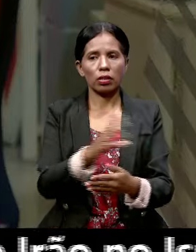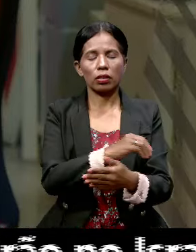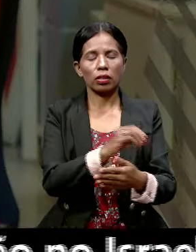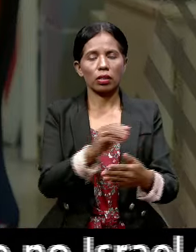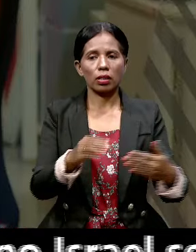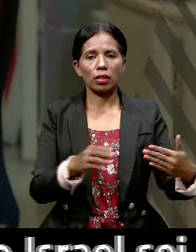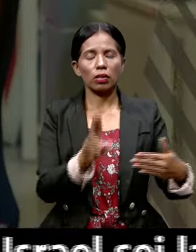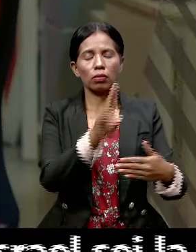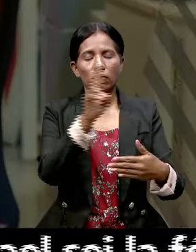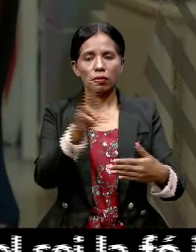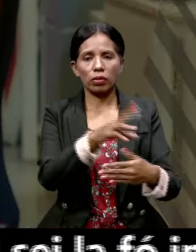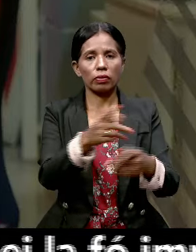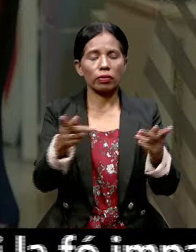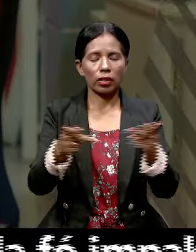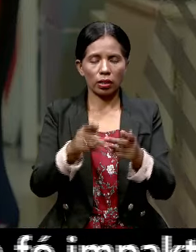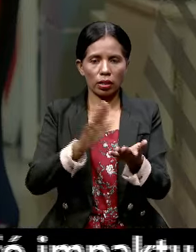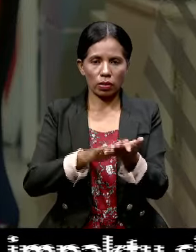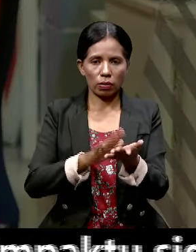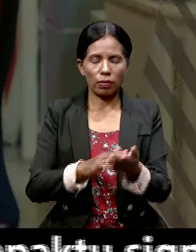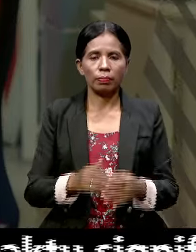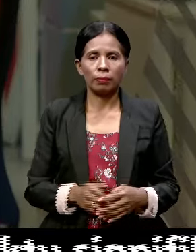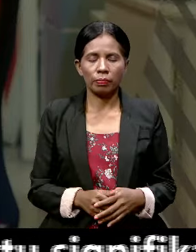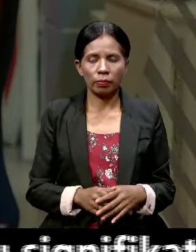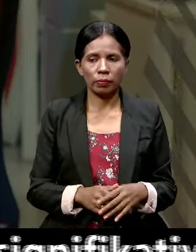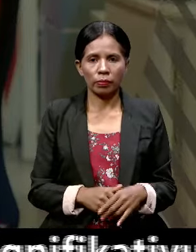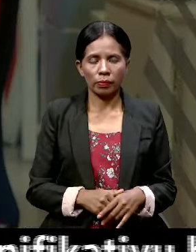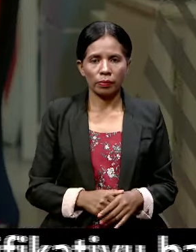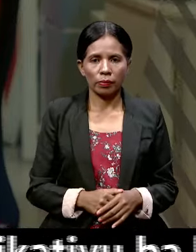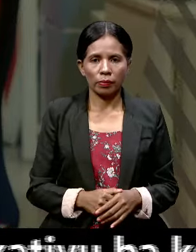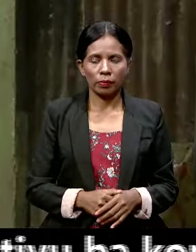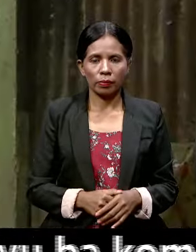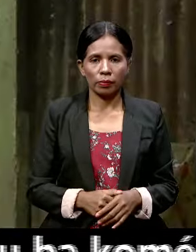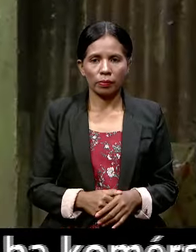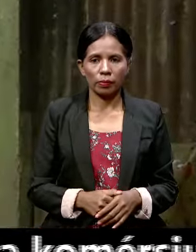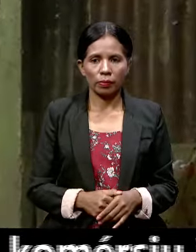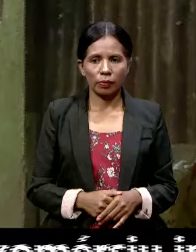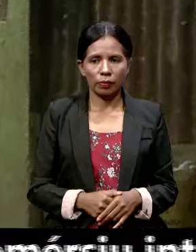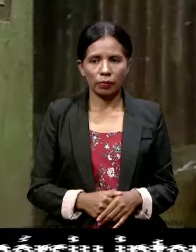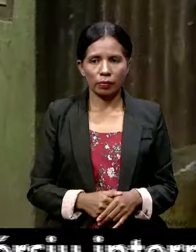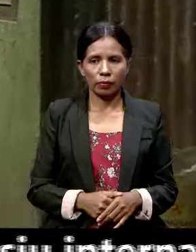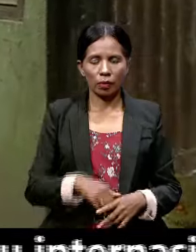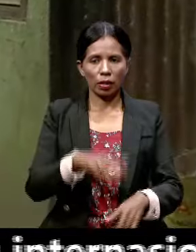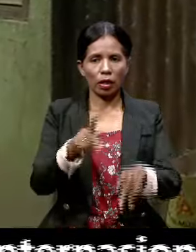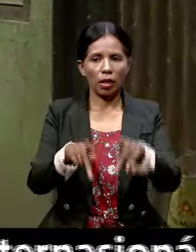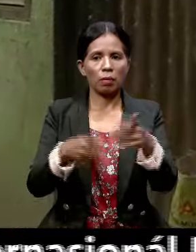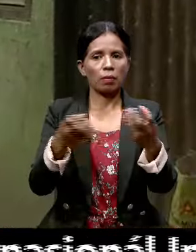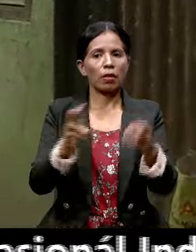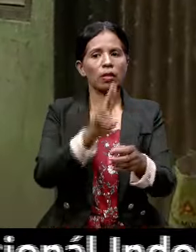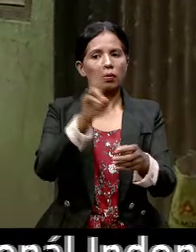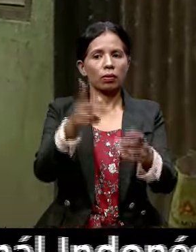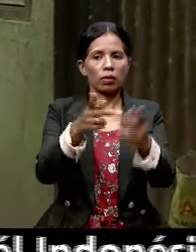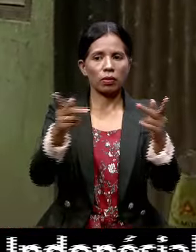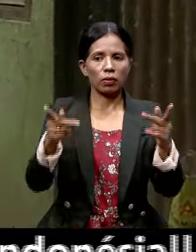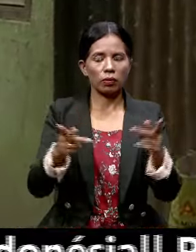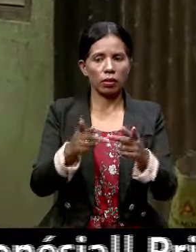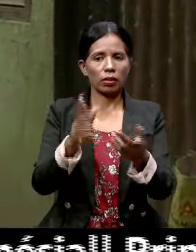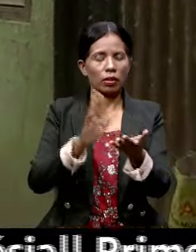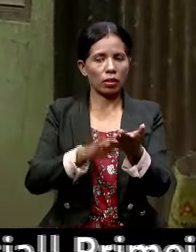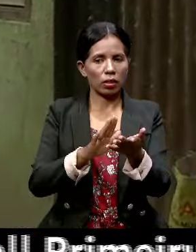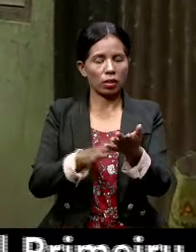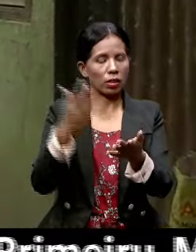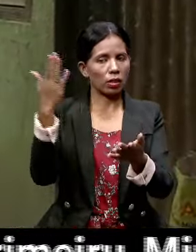arredor escola. Comunidade Balu ocupa hela rai e arredores